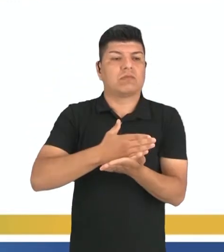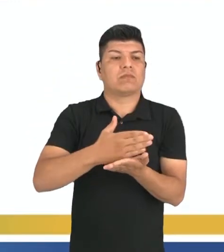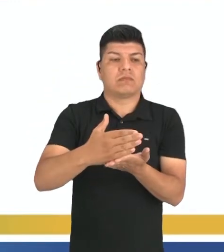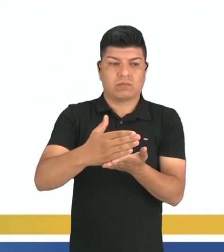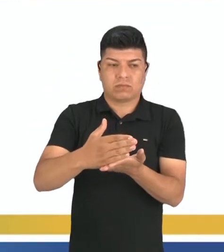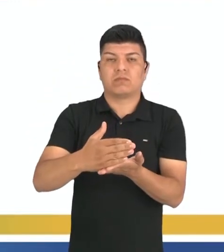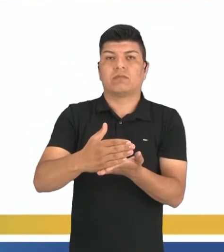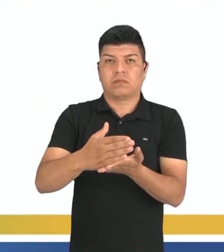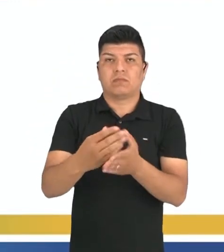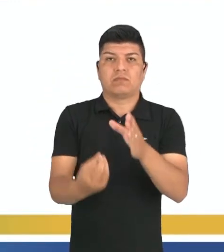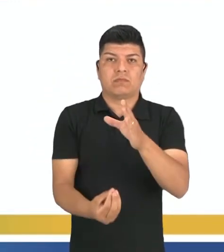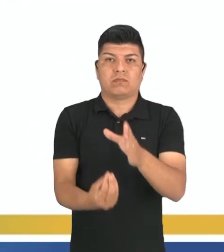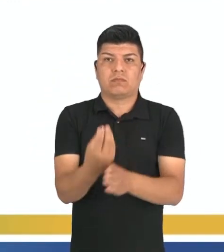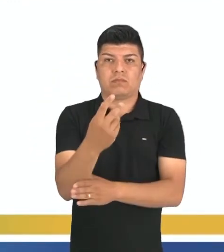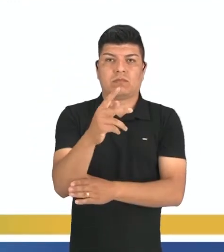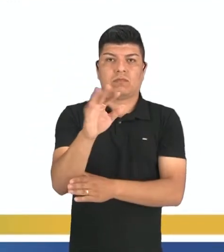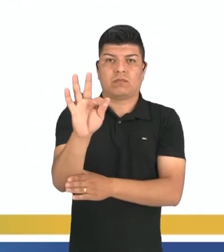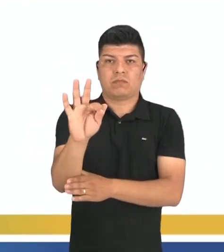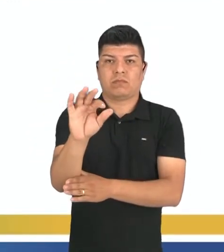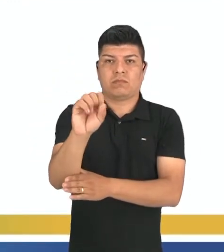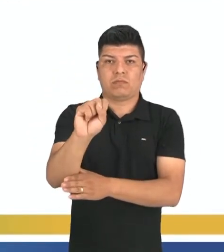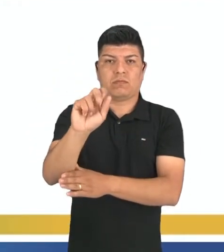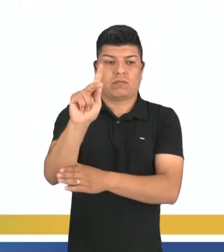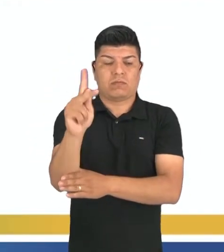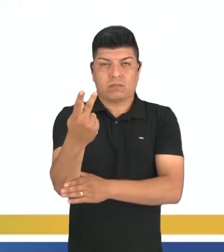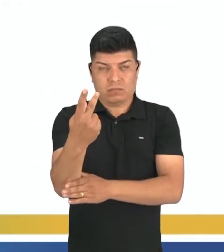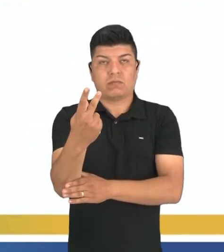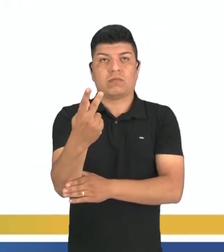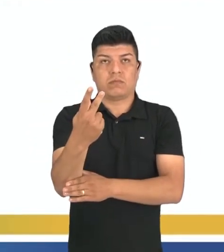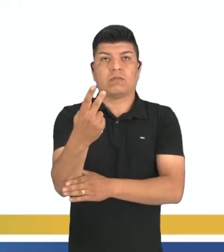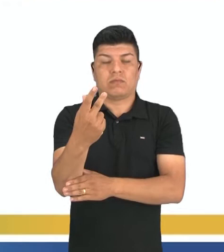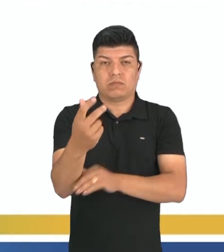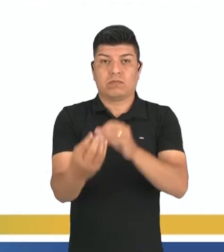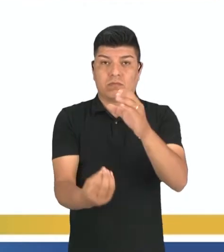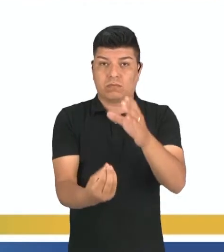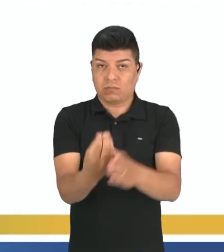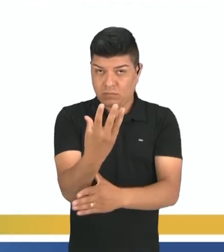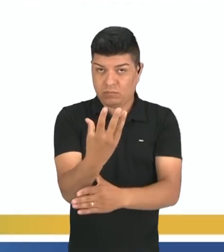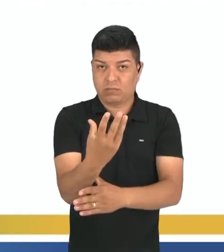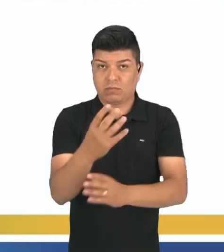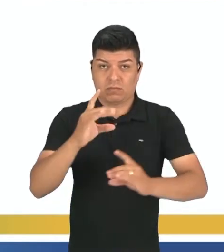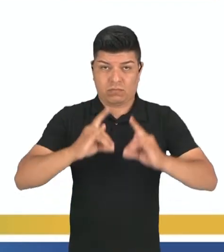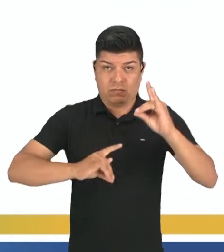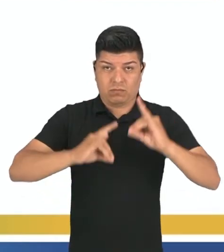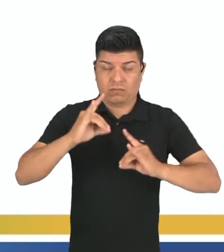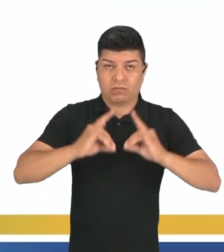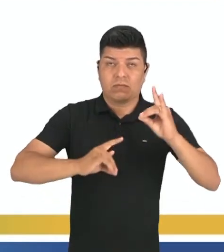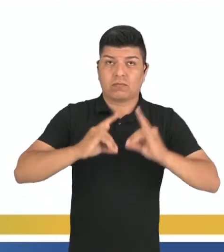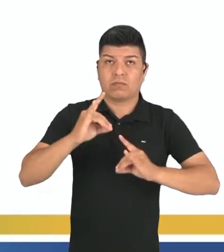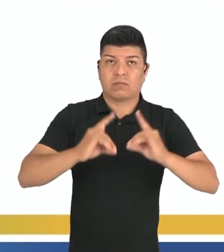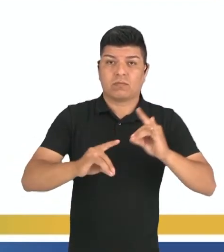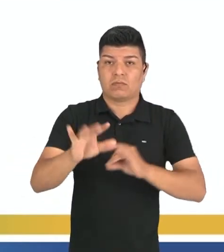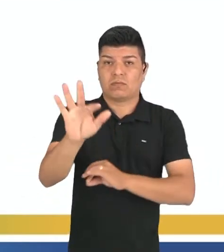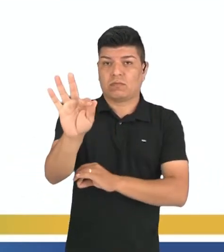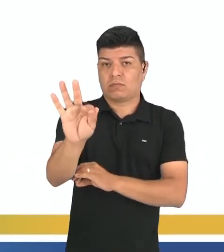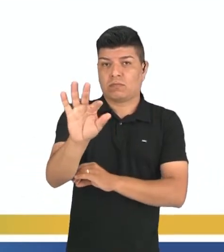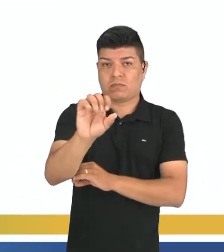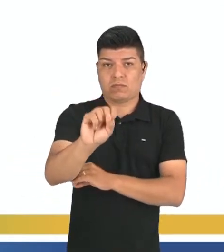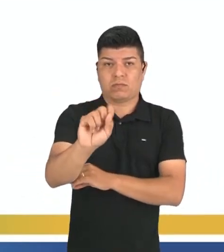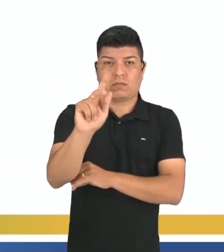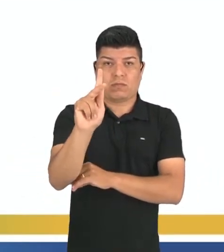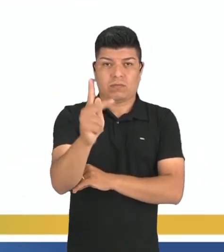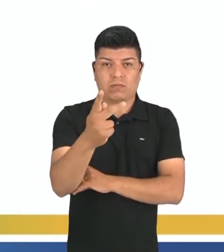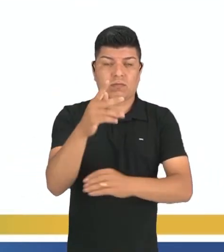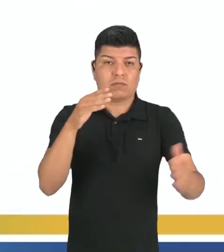aumentar a produção do FSH, então a hipófise ela produz e secreta esse hormônio, e esse FSH ele